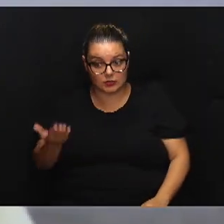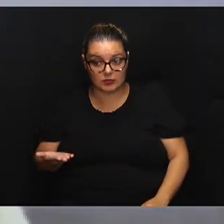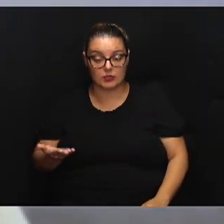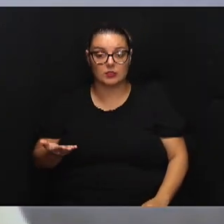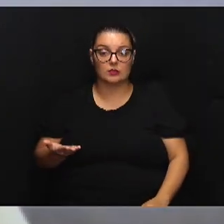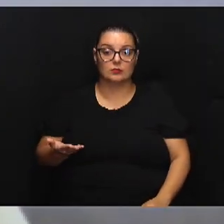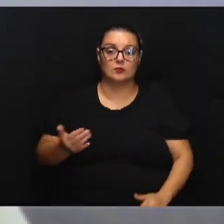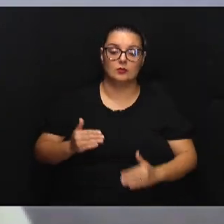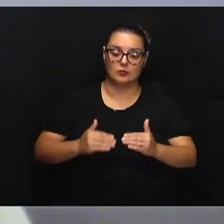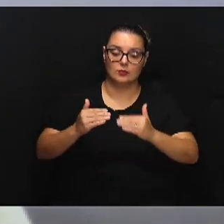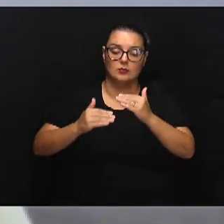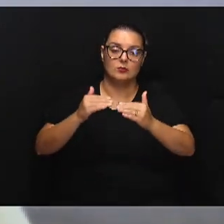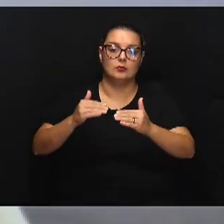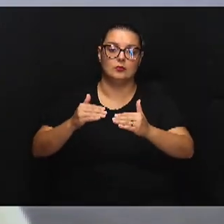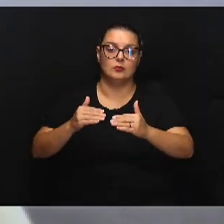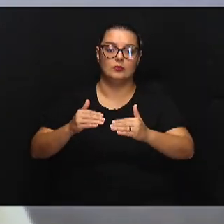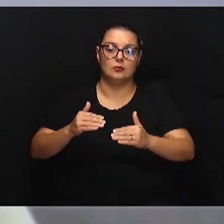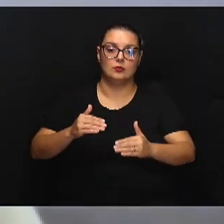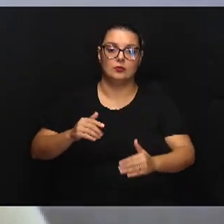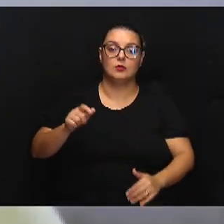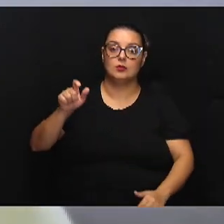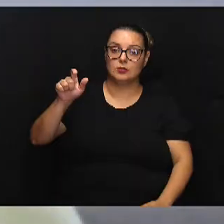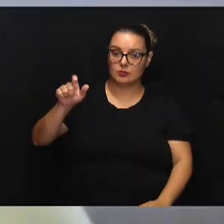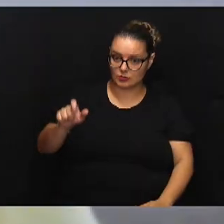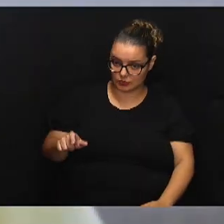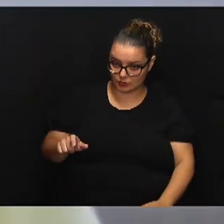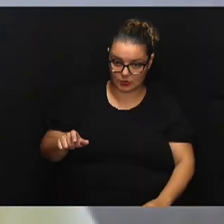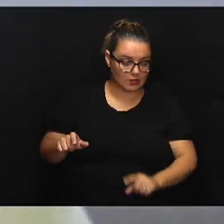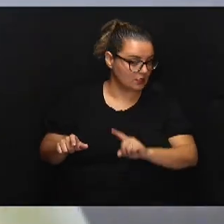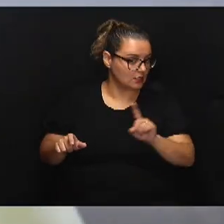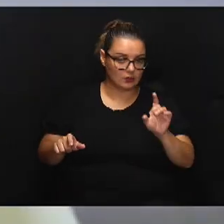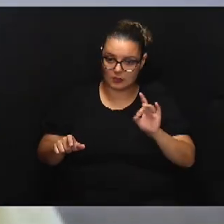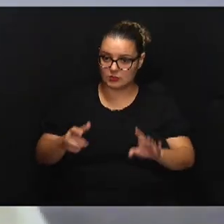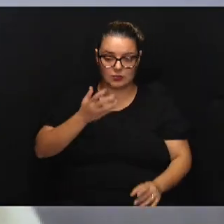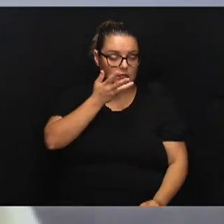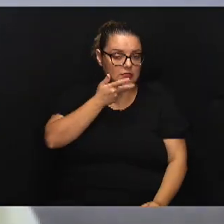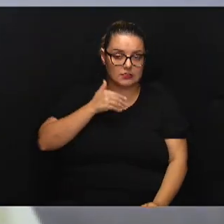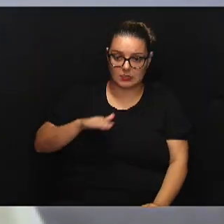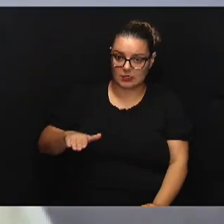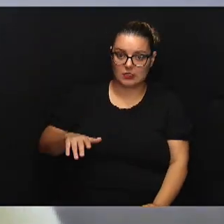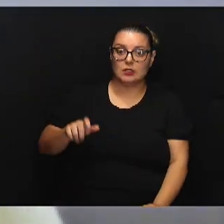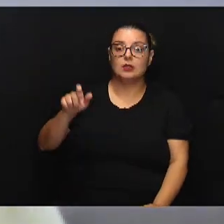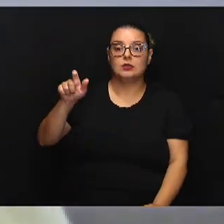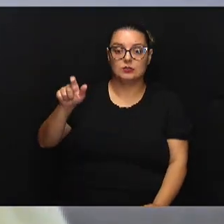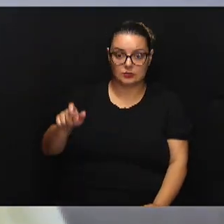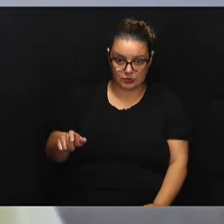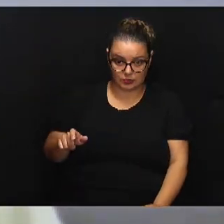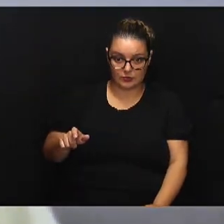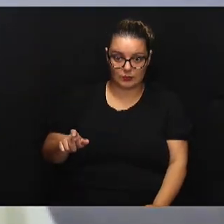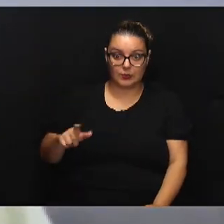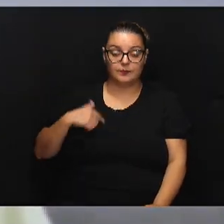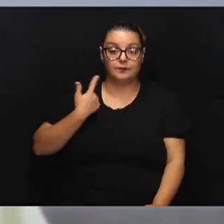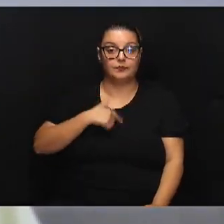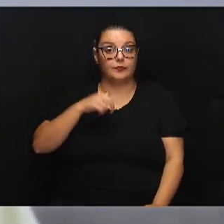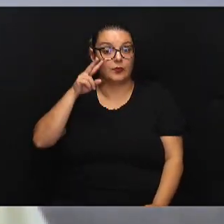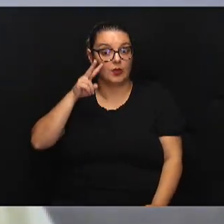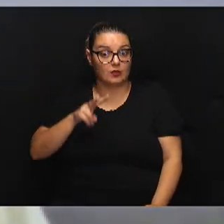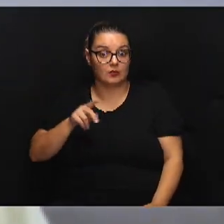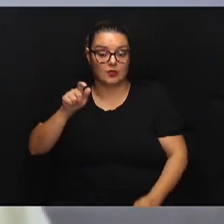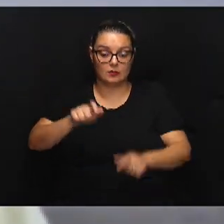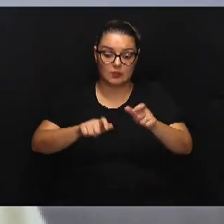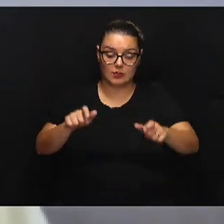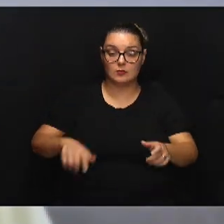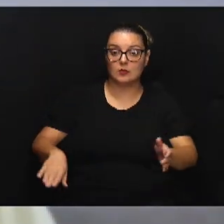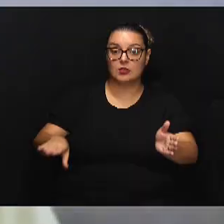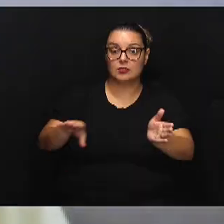o desenvolvimento de uma pessoa. Não é só da criança, é de uma pessoa. Nós estamos vendo essas pessoas